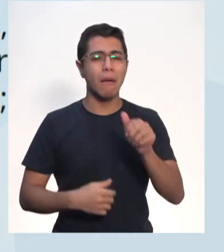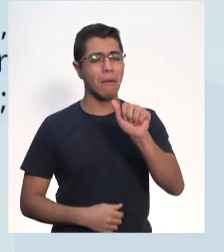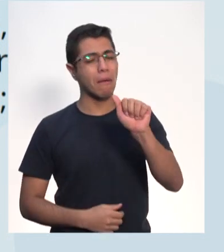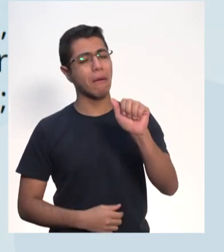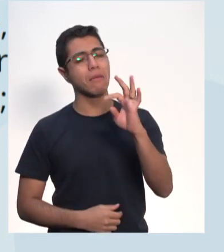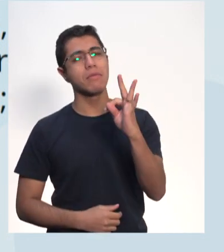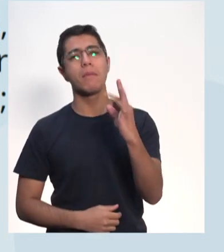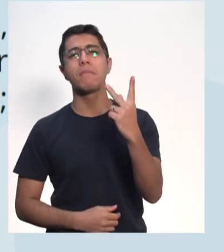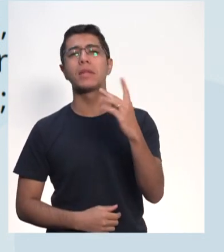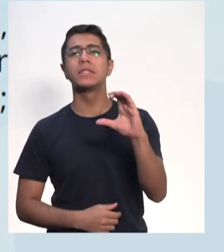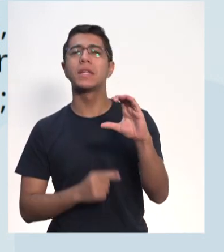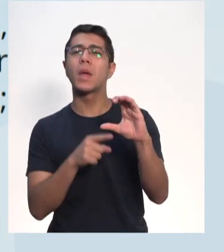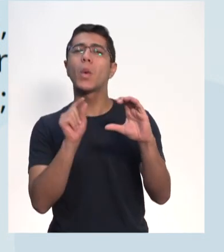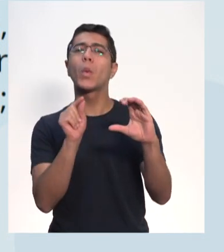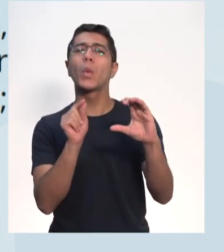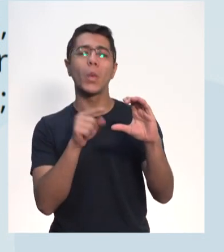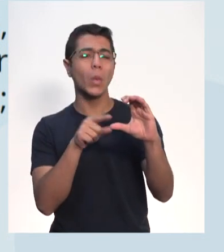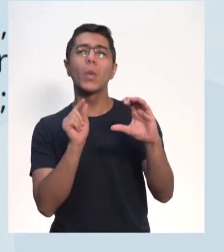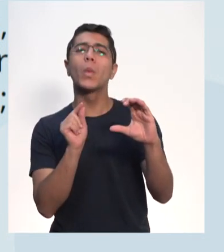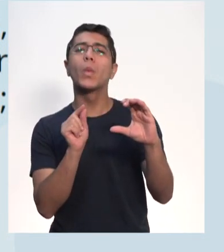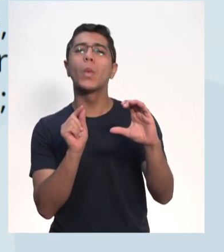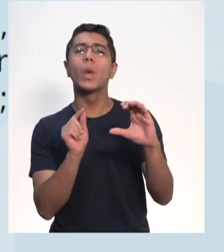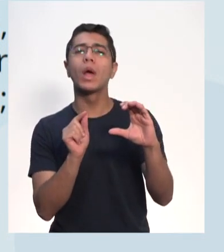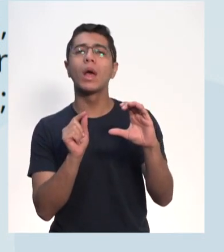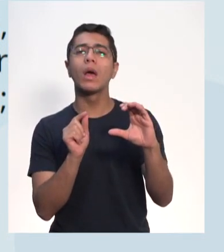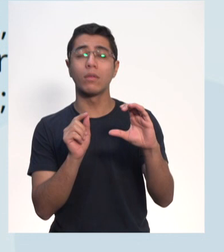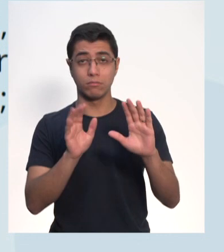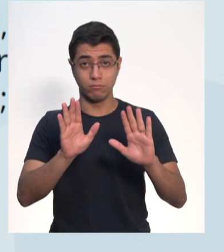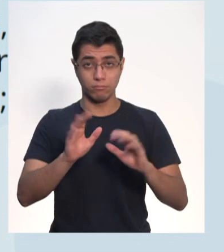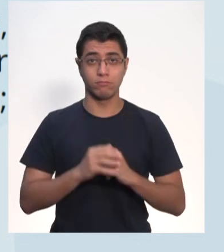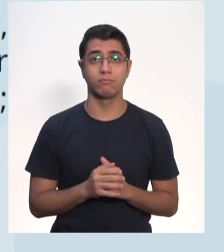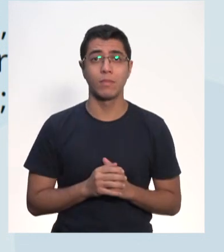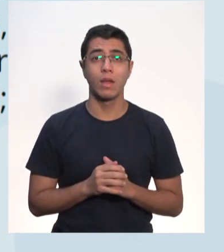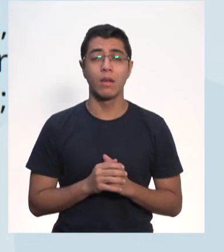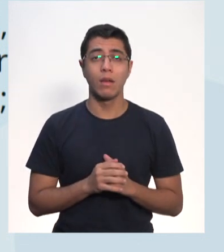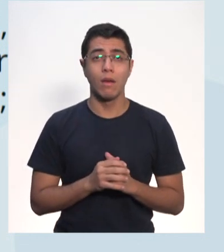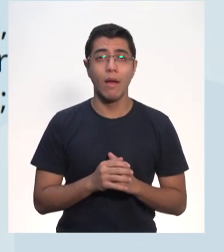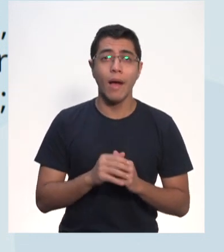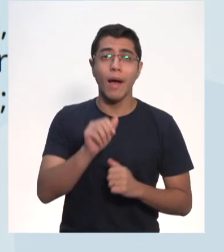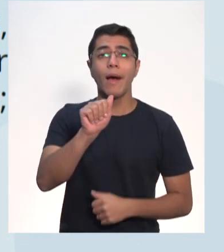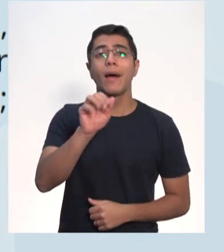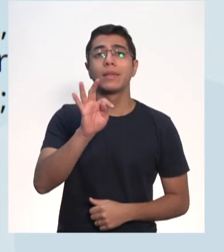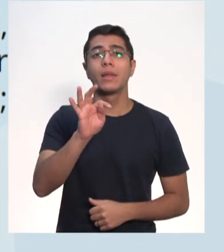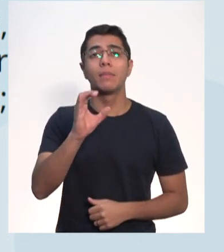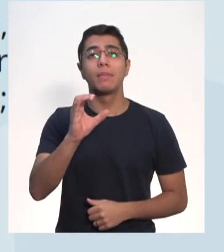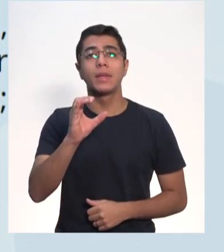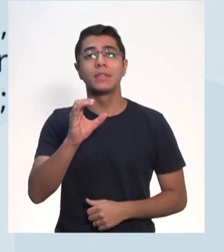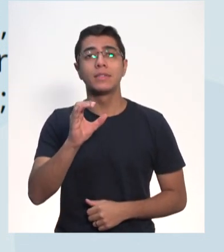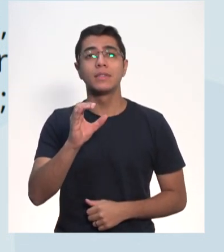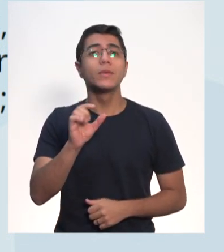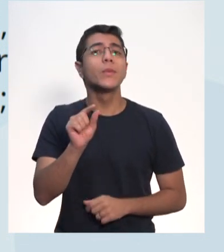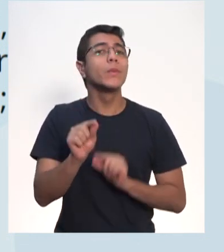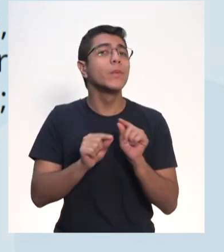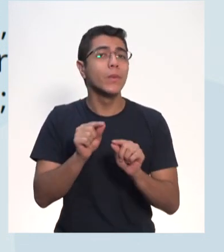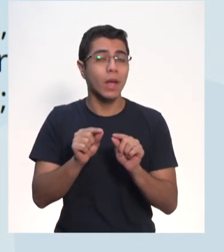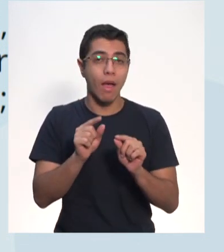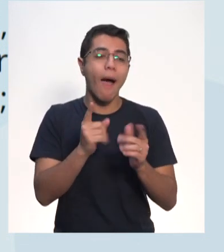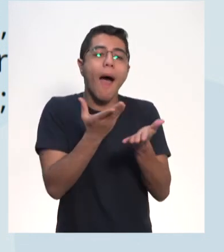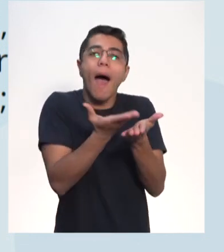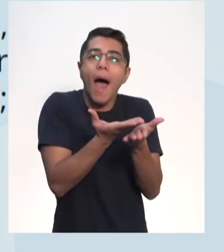por ATPC aquelas aulas que se destinam às reuniões ou outras atividades